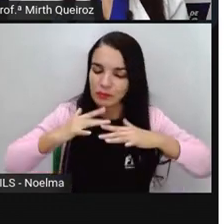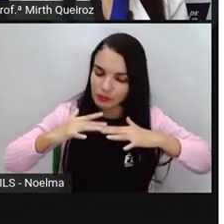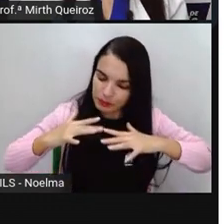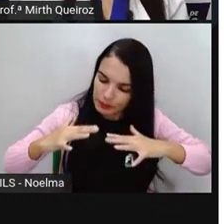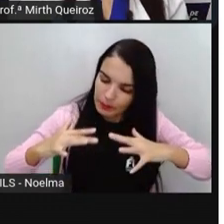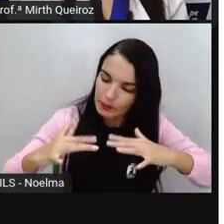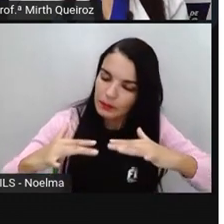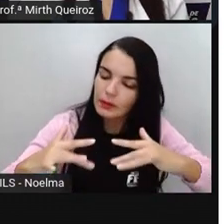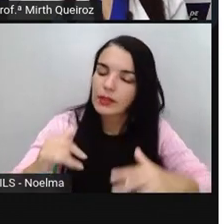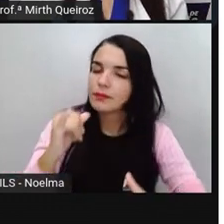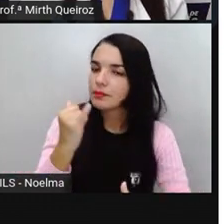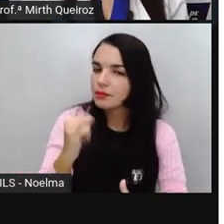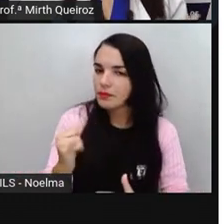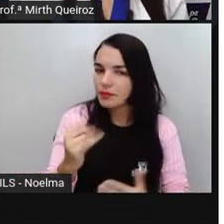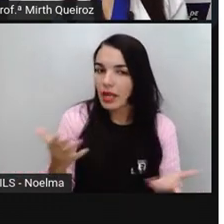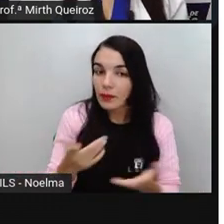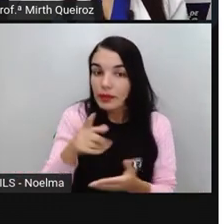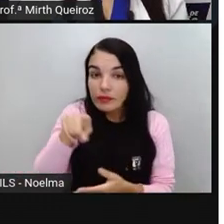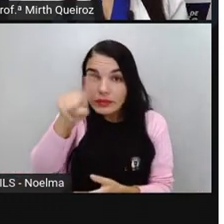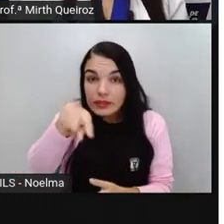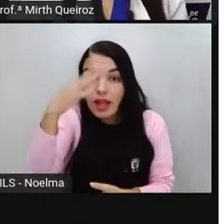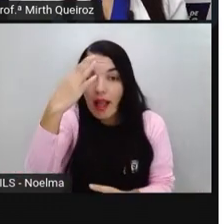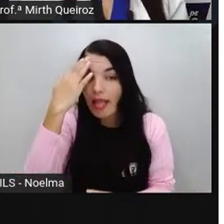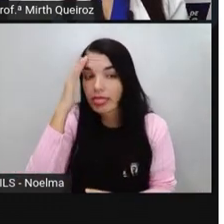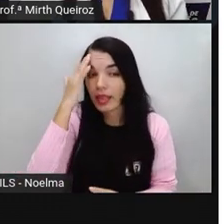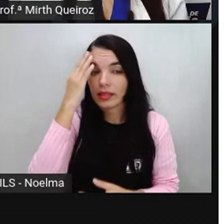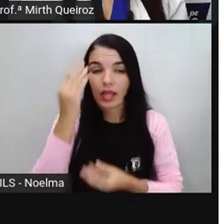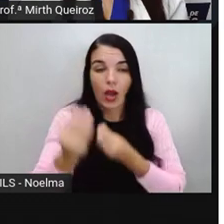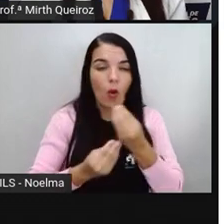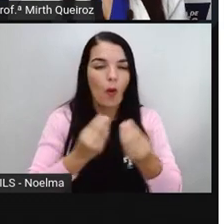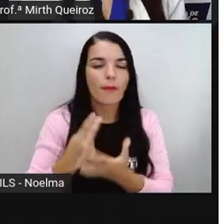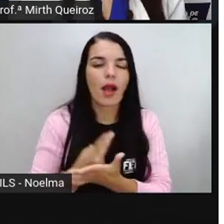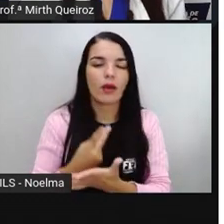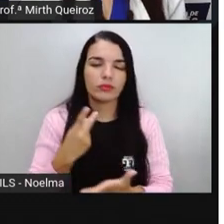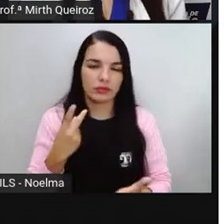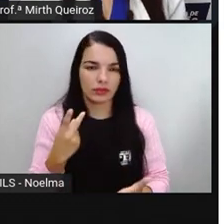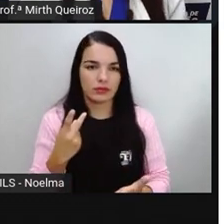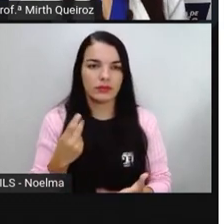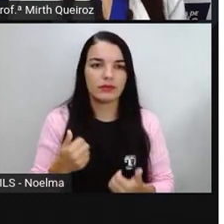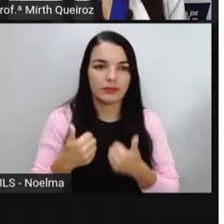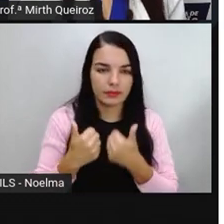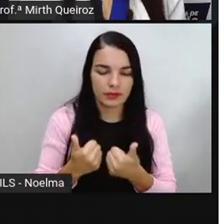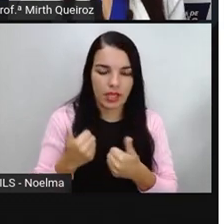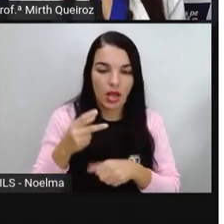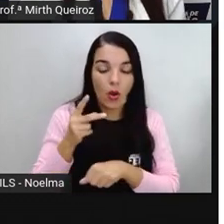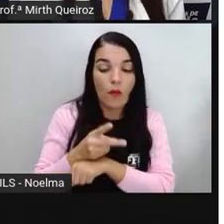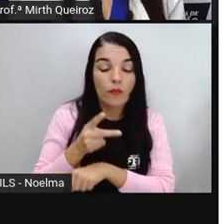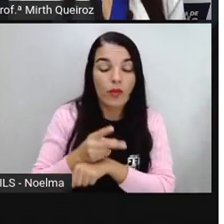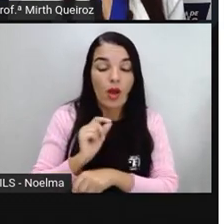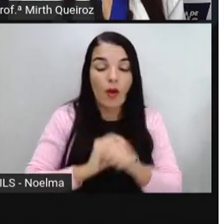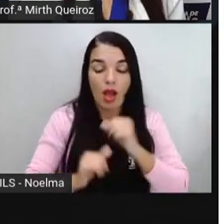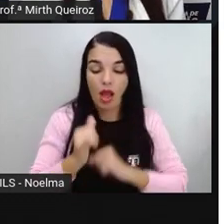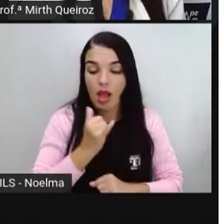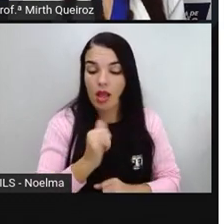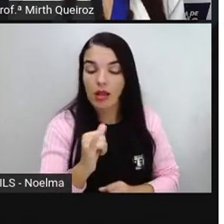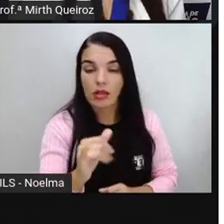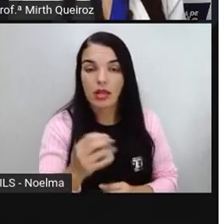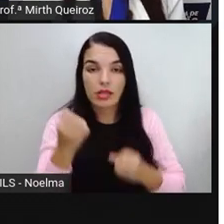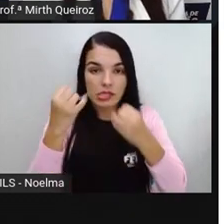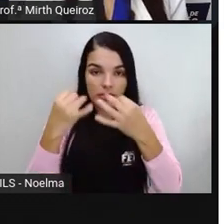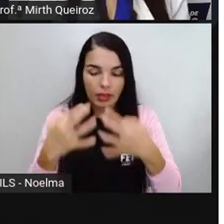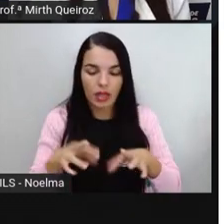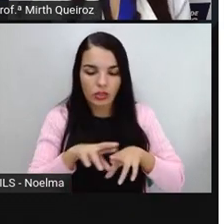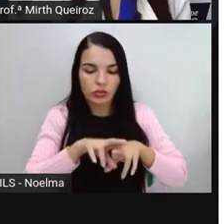a gente vai entender como é que esse fluxo de energia acontece. Esse fluxo de energia que é